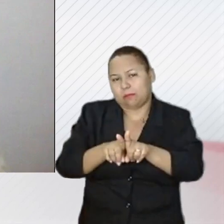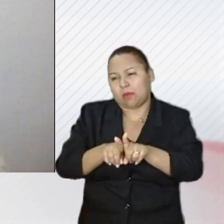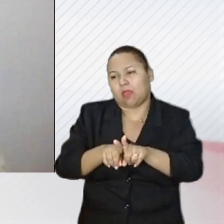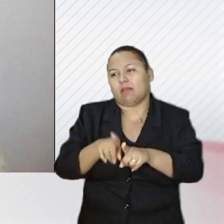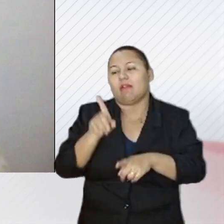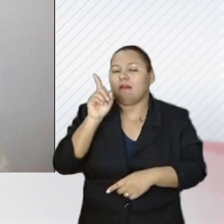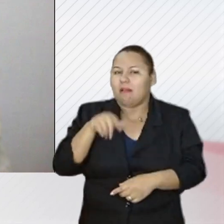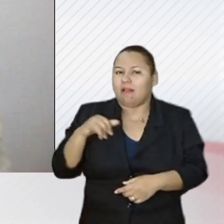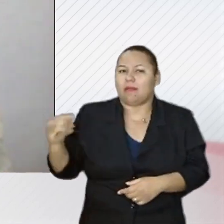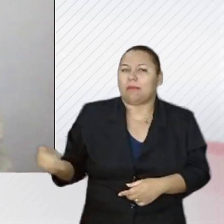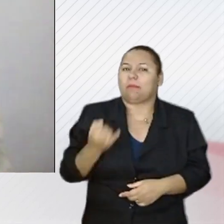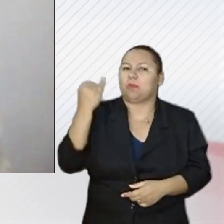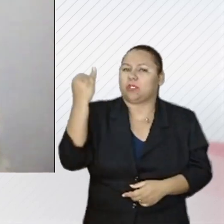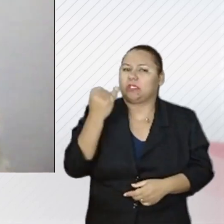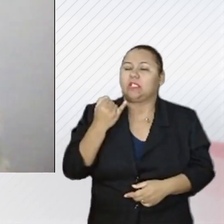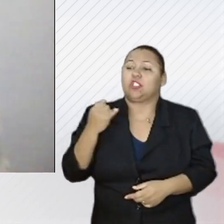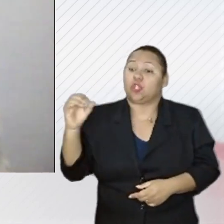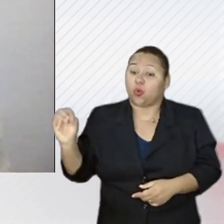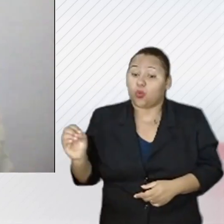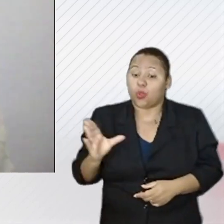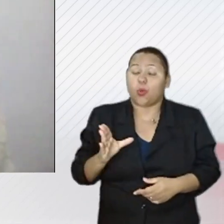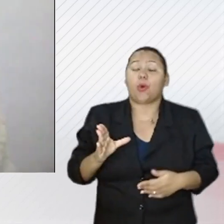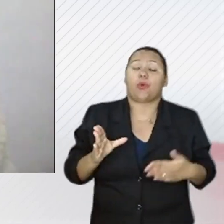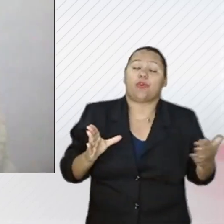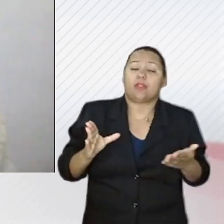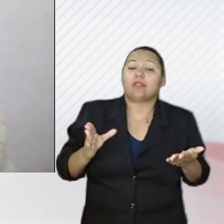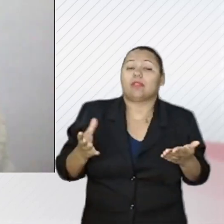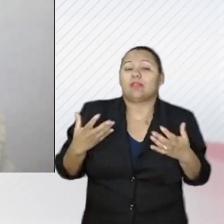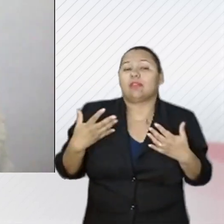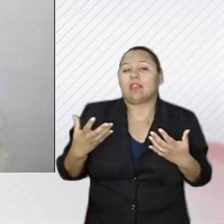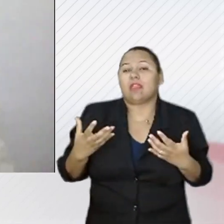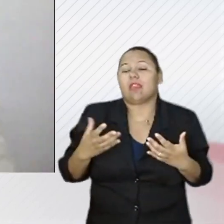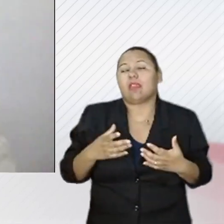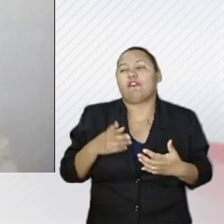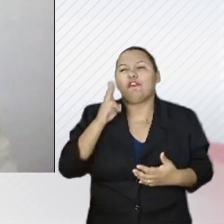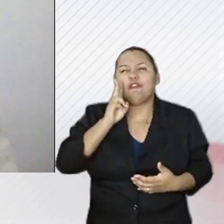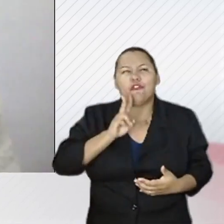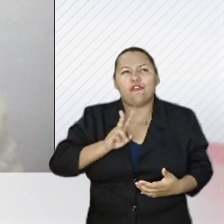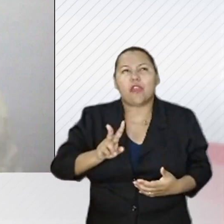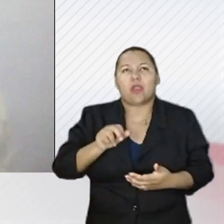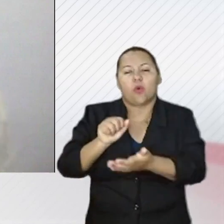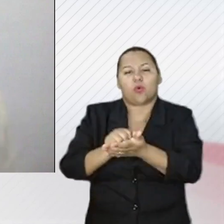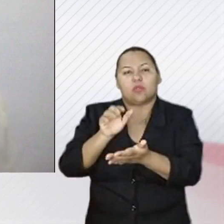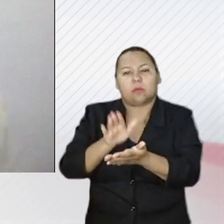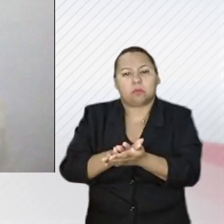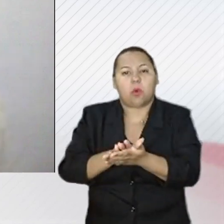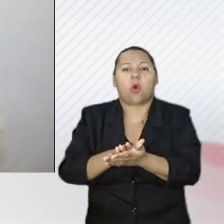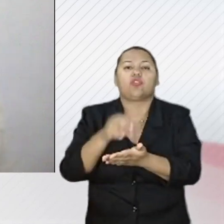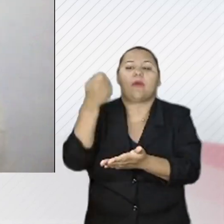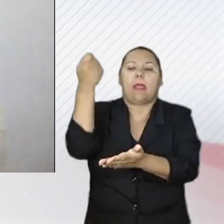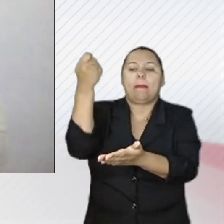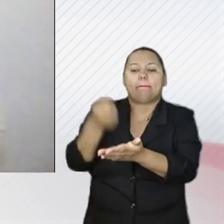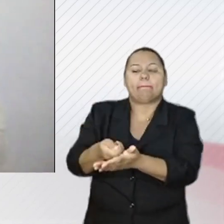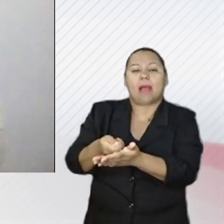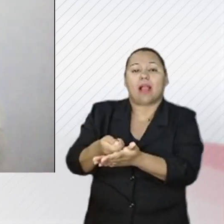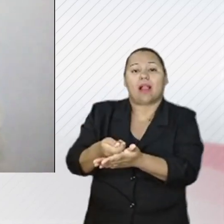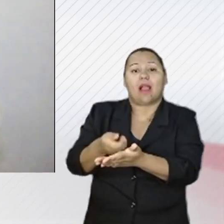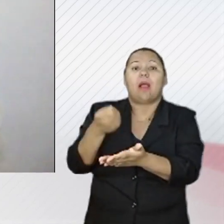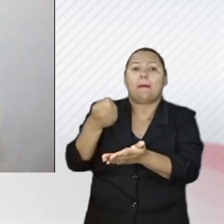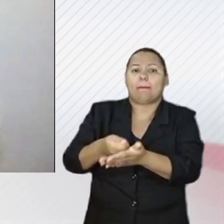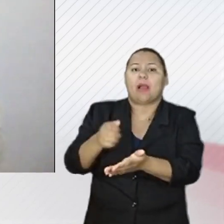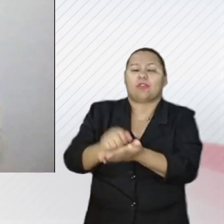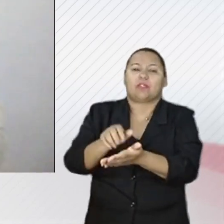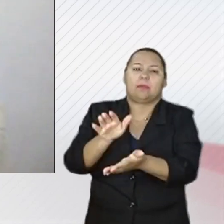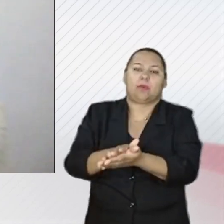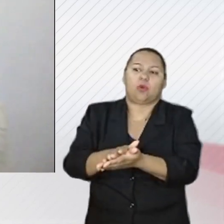ter um aspecto educativo, né, das pessoas verem os impostos que vão pagar, porque a gente vai pagar lá na ponta. Hoje as pessoas pagam os impostos e não sabem que